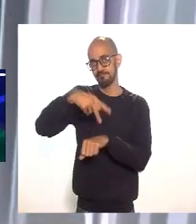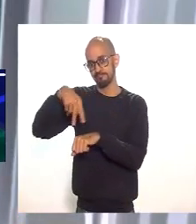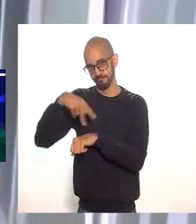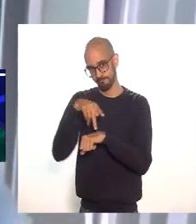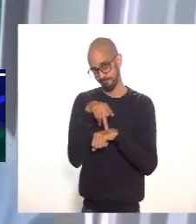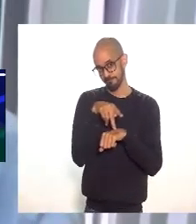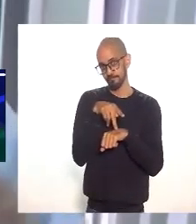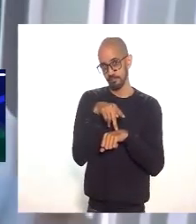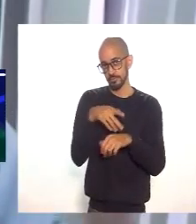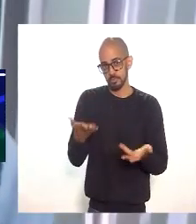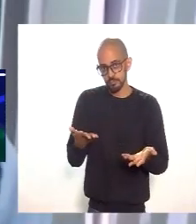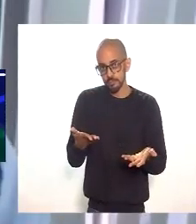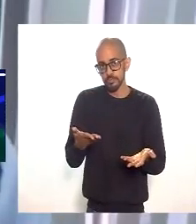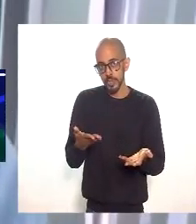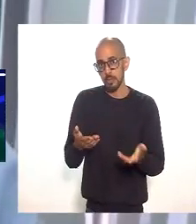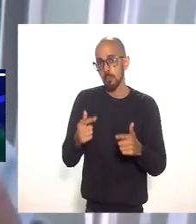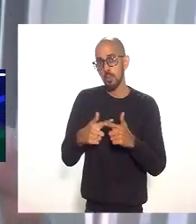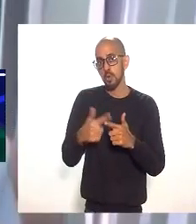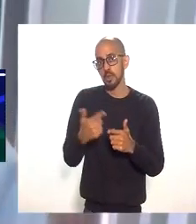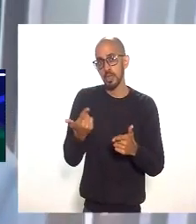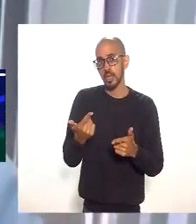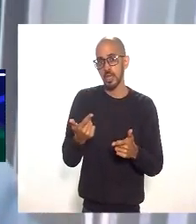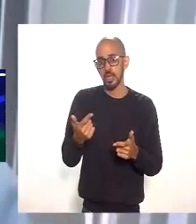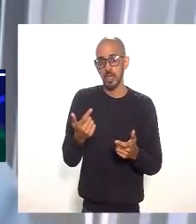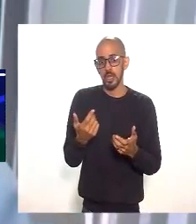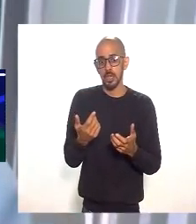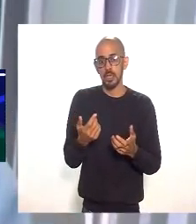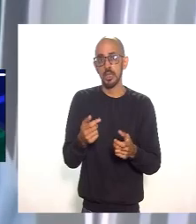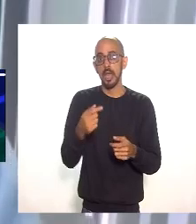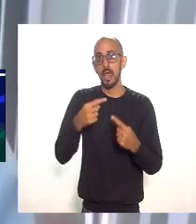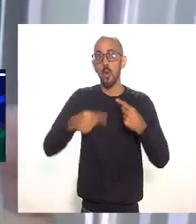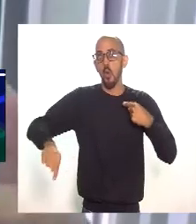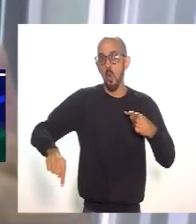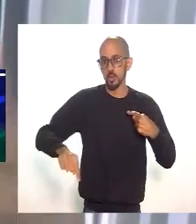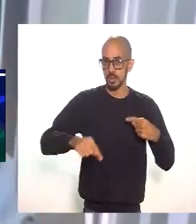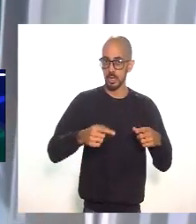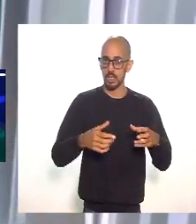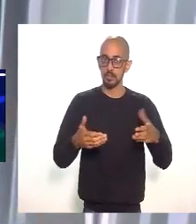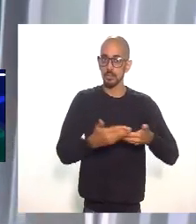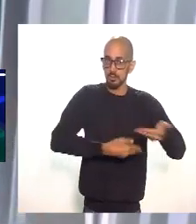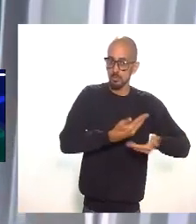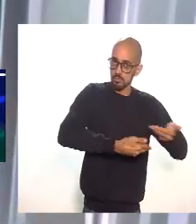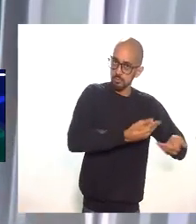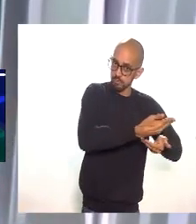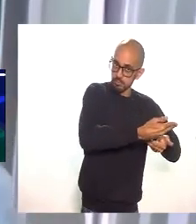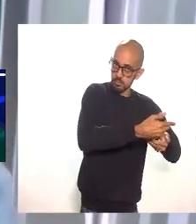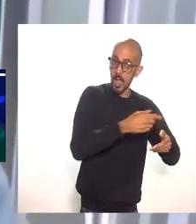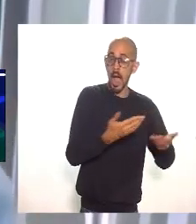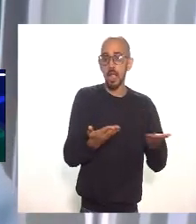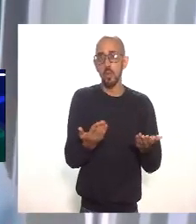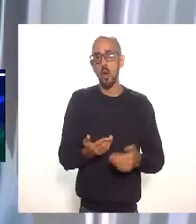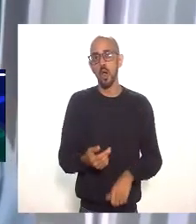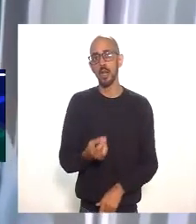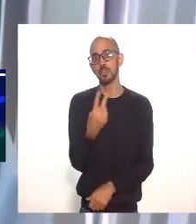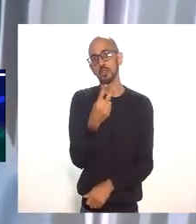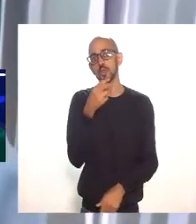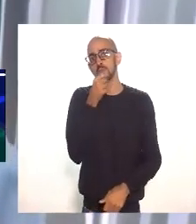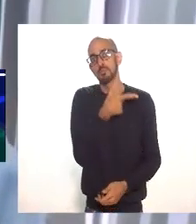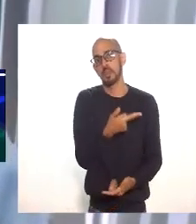relações exteriores isolacionista e contra o multilateralismo, o Brasil é duplamente pária, porque o mundo